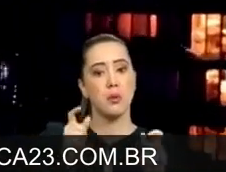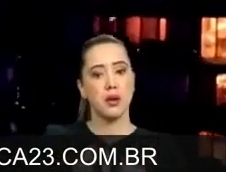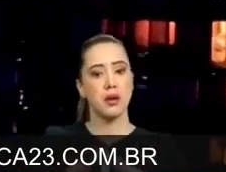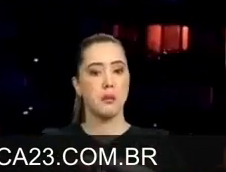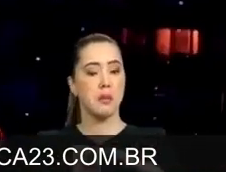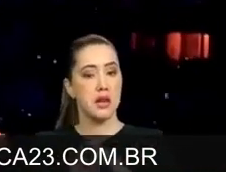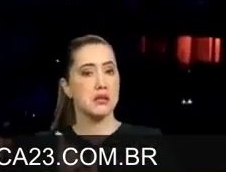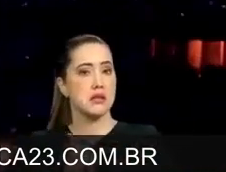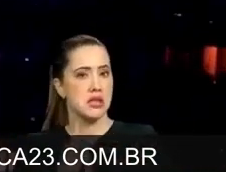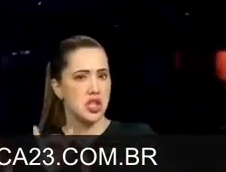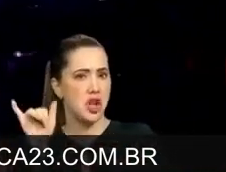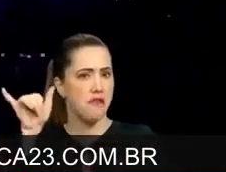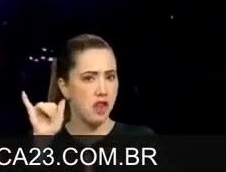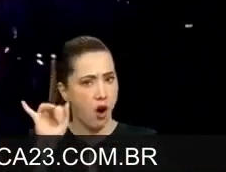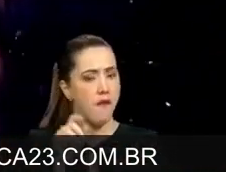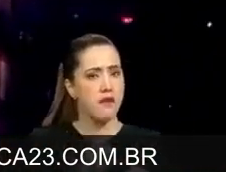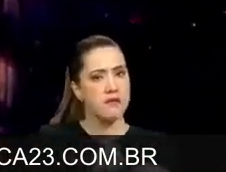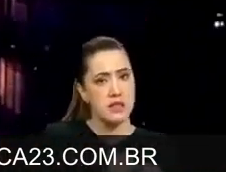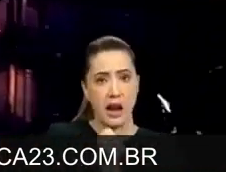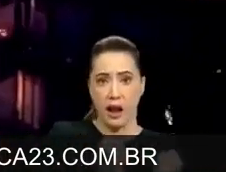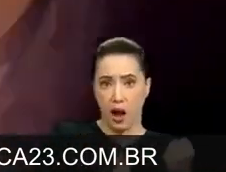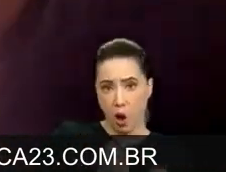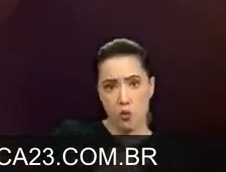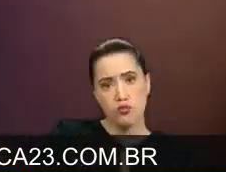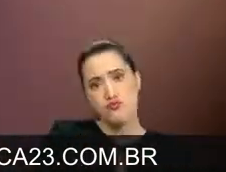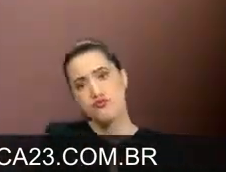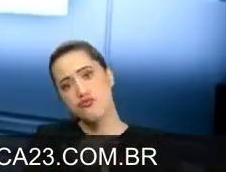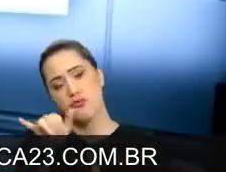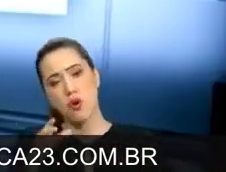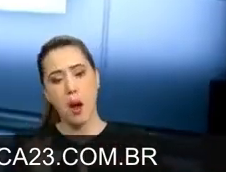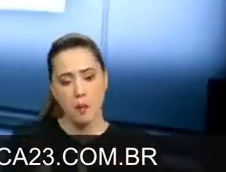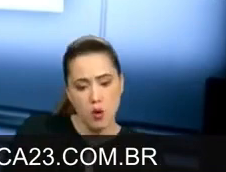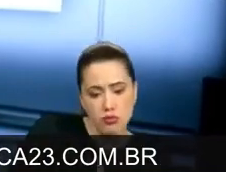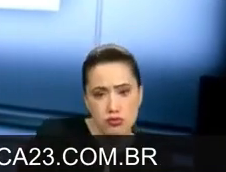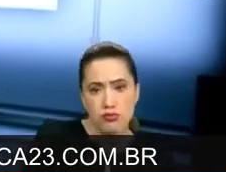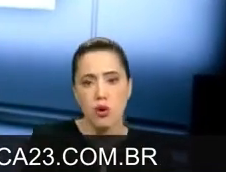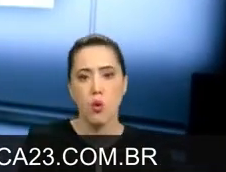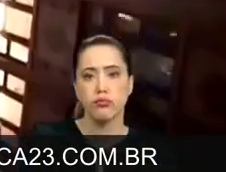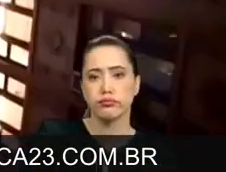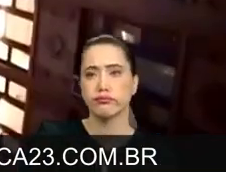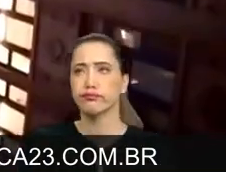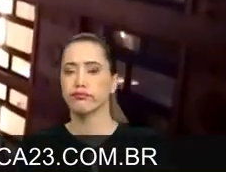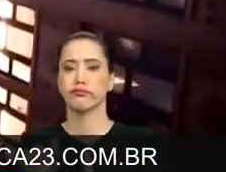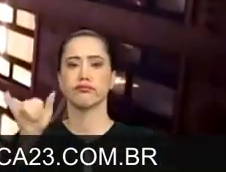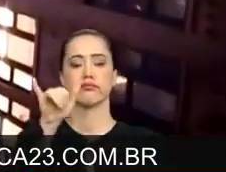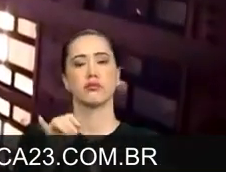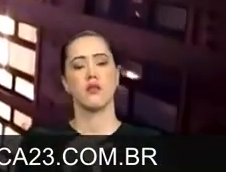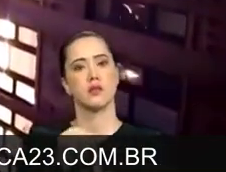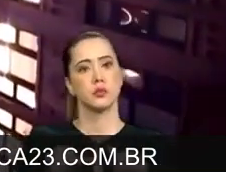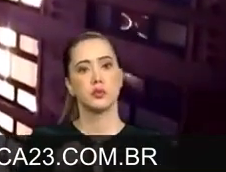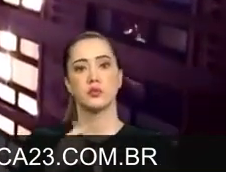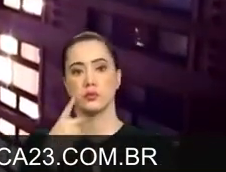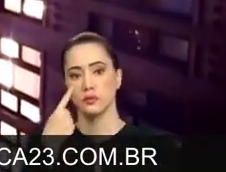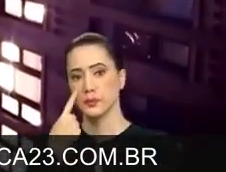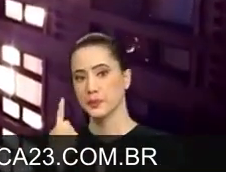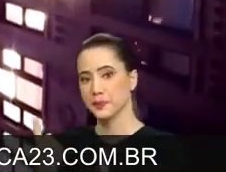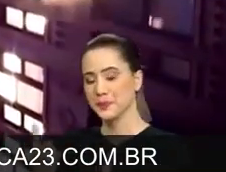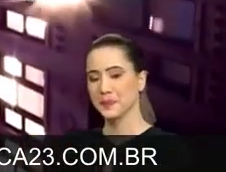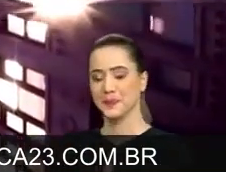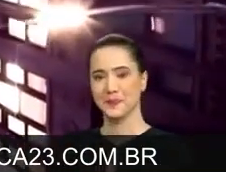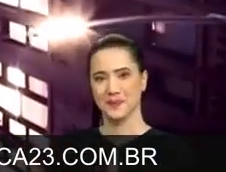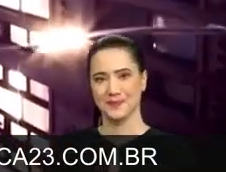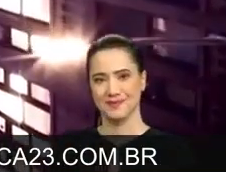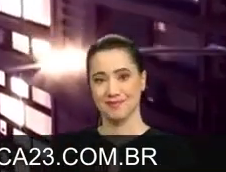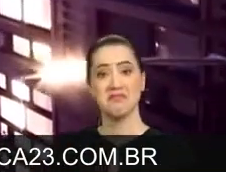já existe em Taubaté e que será ampliada para receber a linha de produção dos carros voadores. A expectativa é que